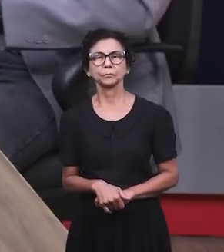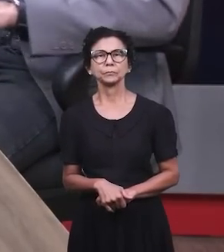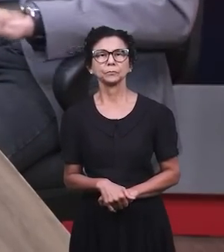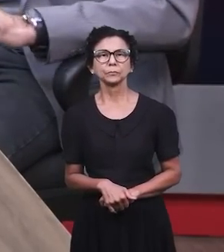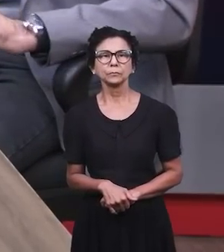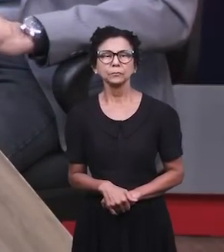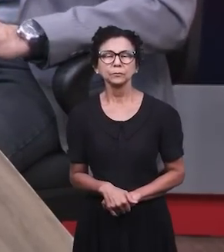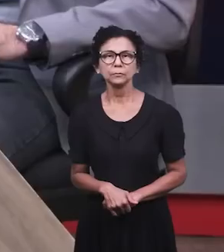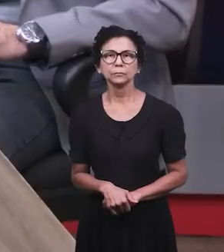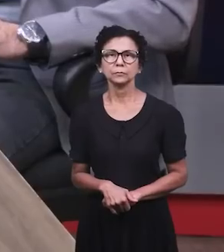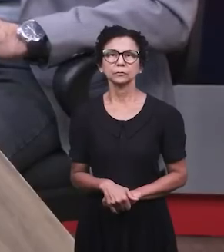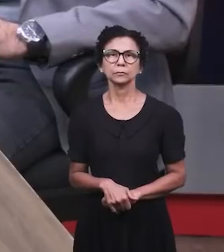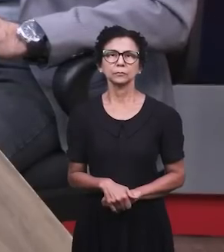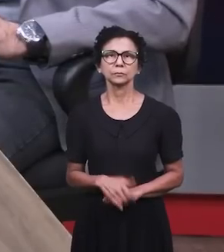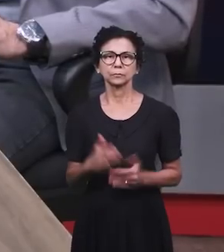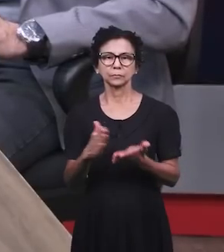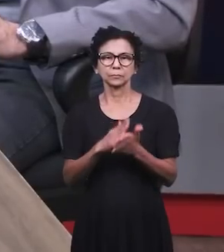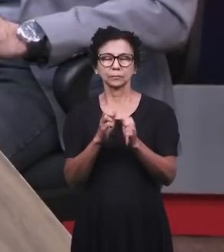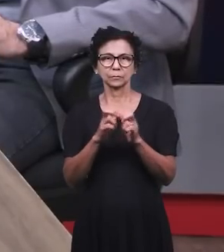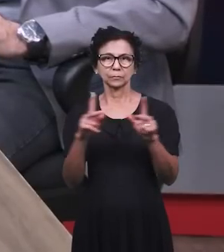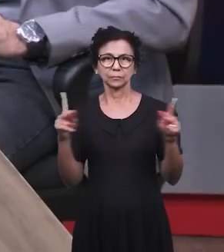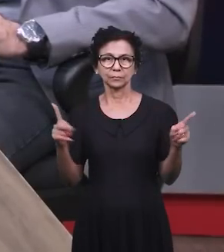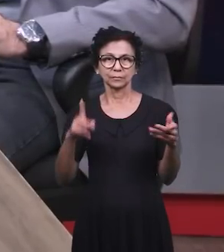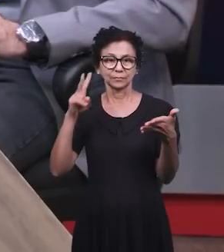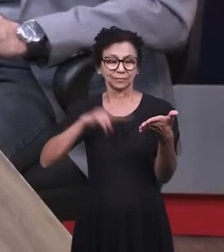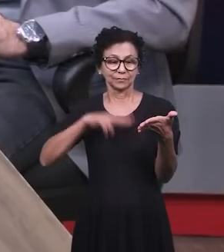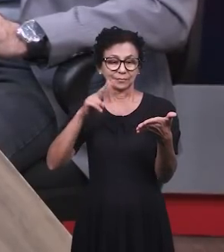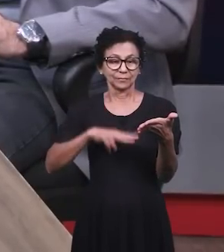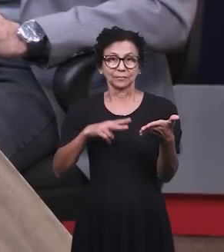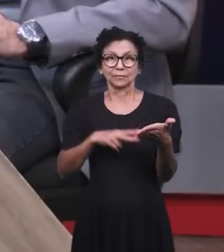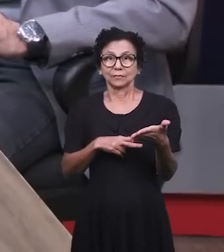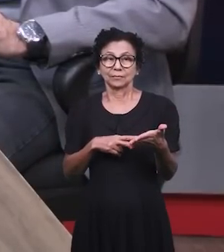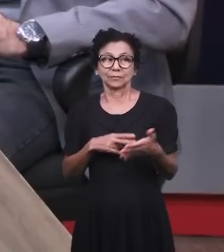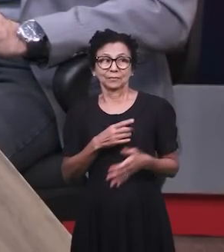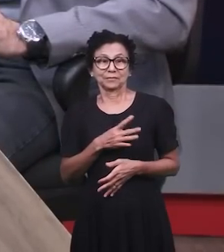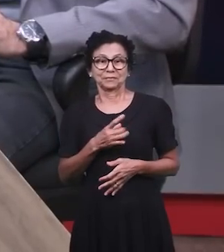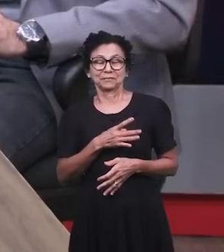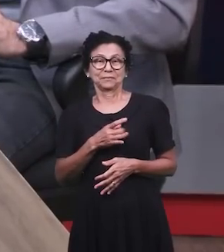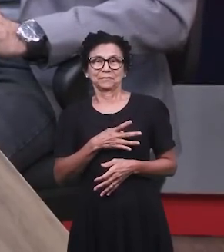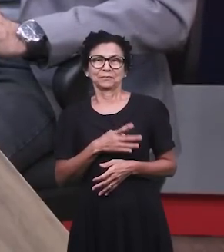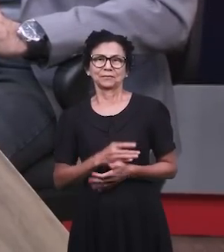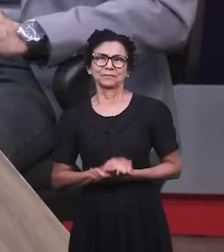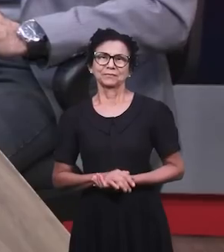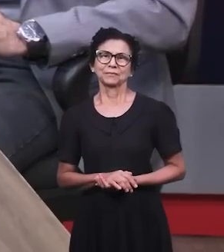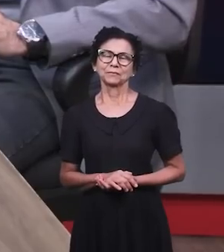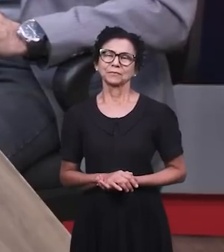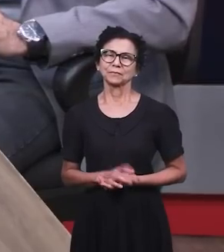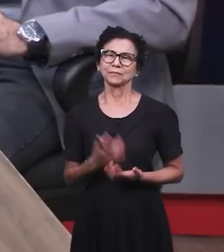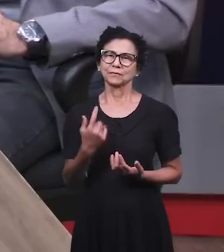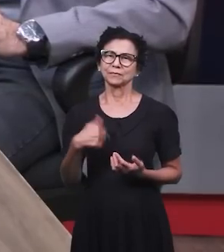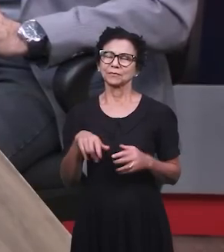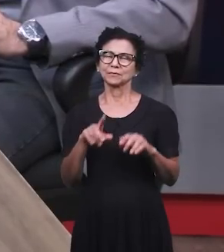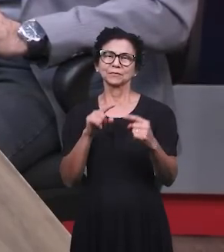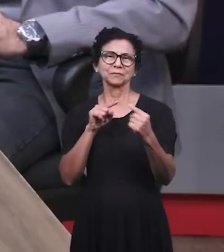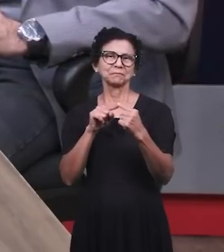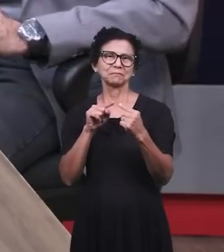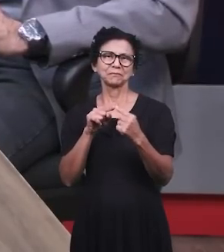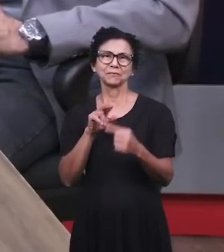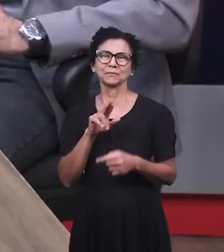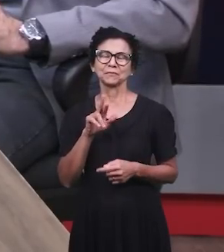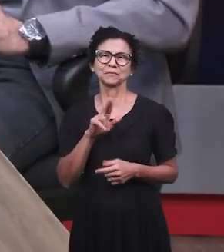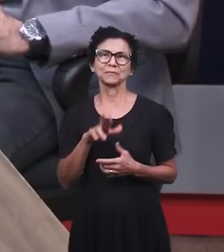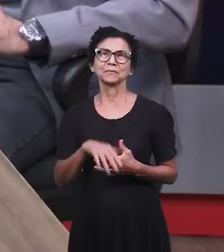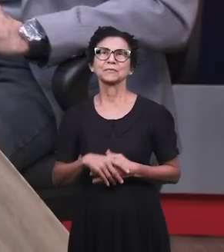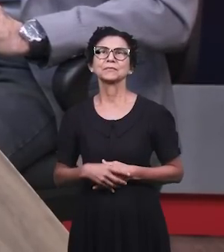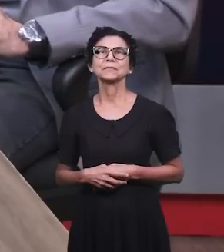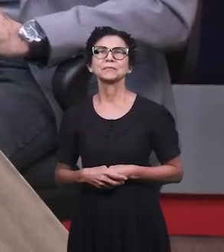o livro de Apocalipse, em certos momentos vão ficar até com medo. Não é essa, por certo, o objetivo do livro, né? Até